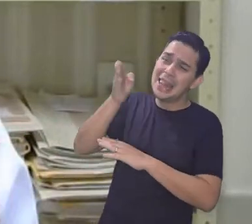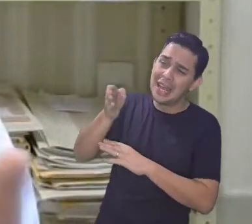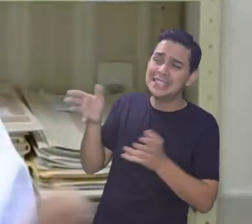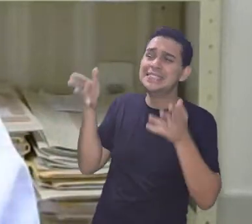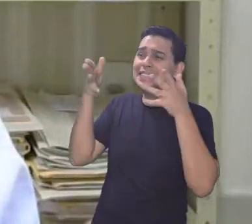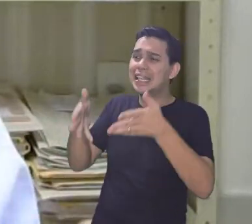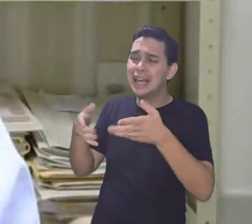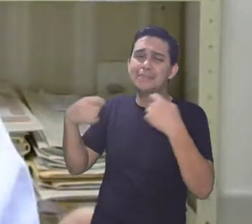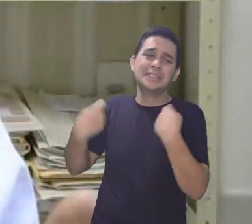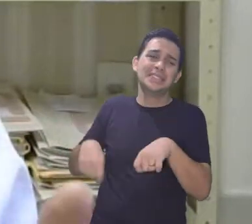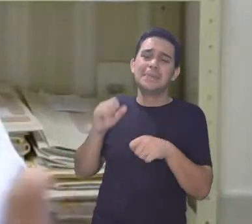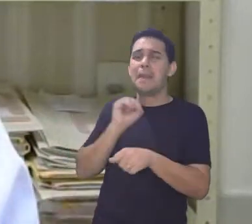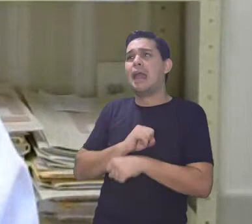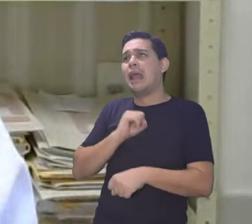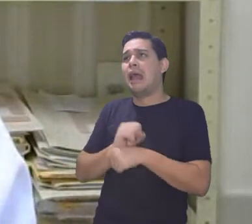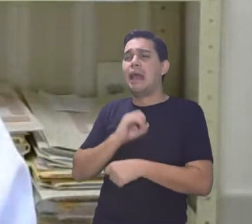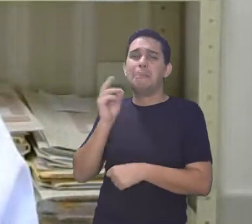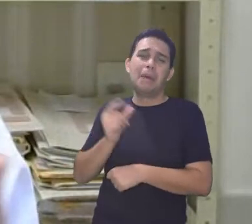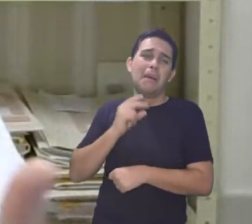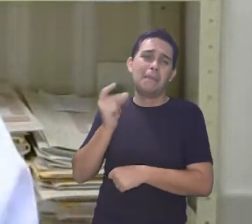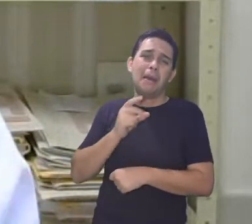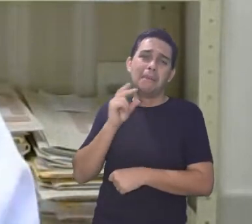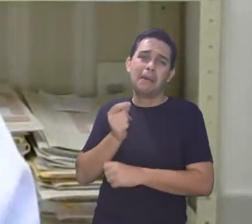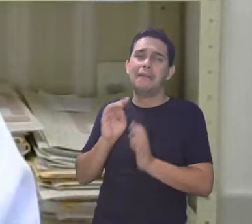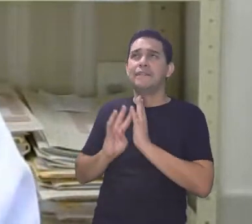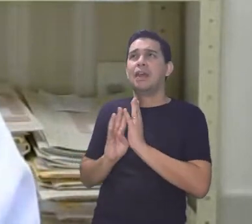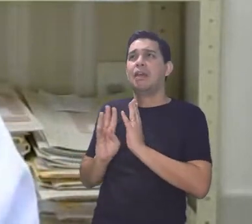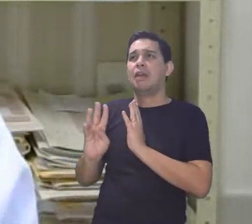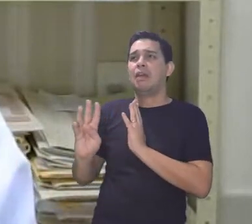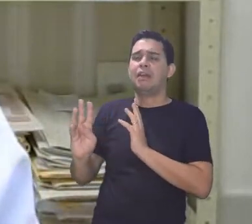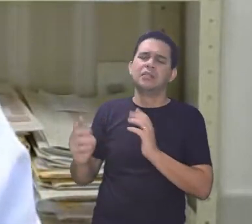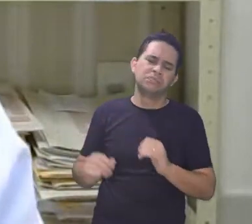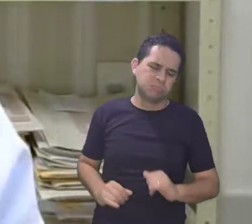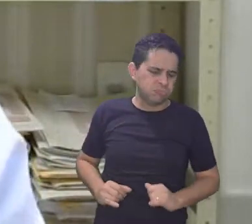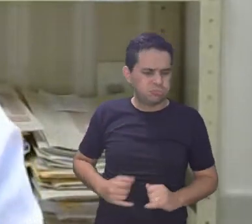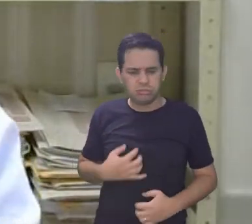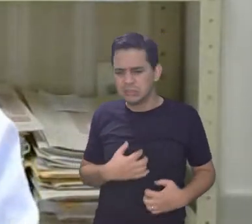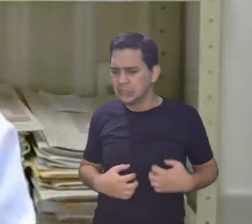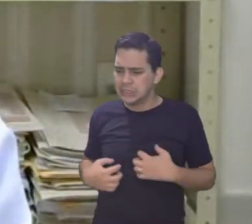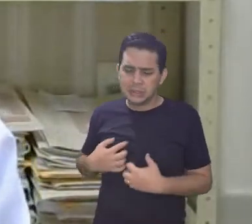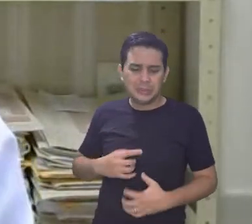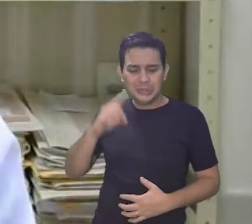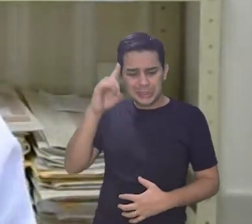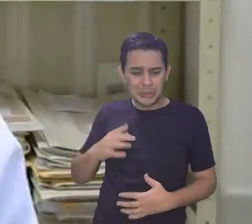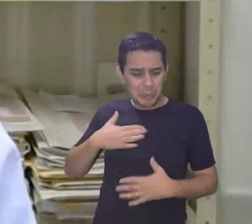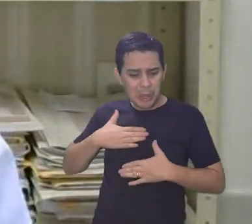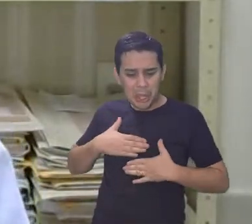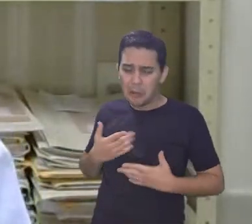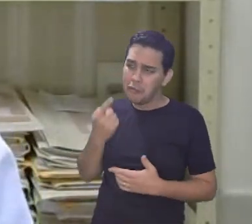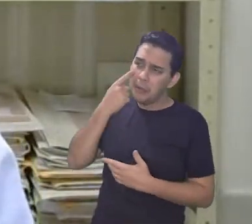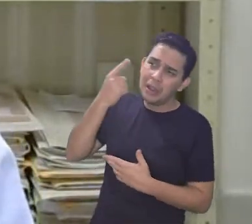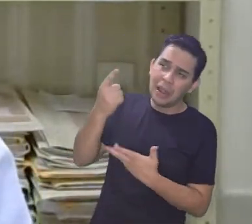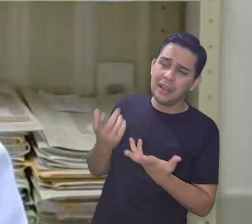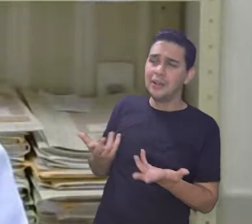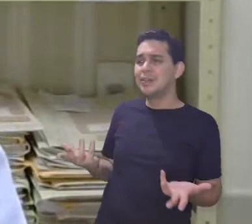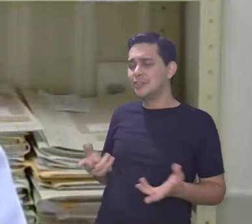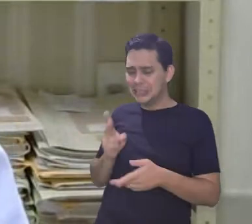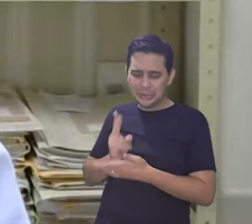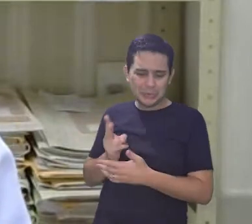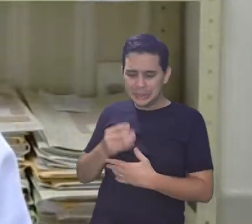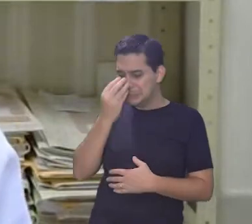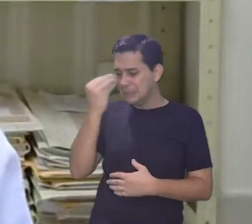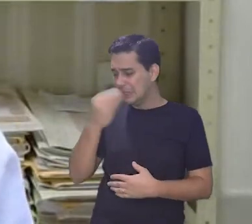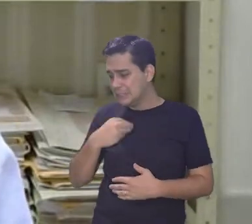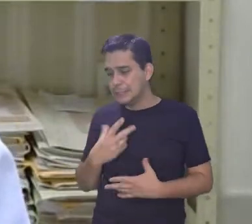que entenda a sua demanda e que frustre o seu desejo de ter acesso a direitos que ele foi buscar naquele local, né? Então, o Ministério fica